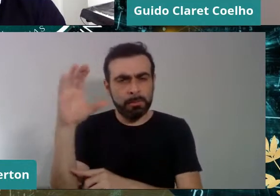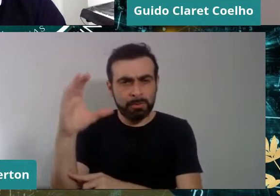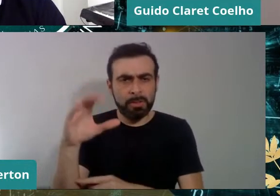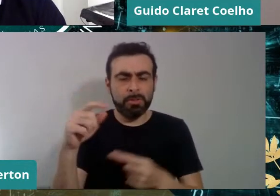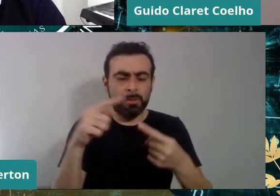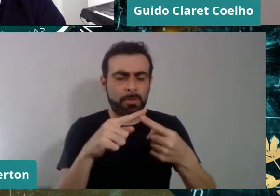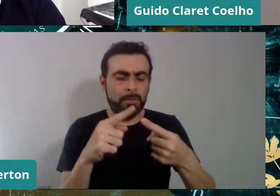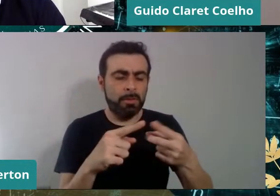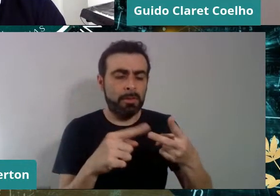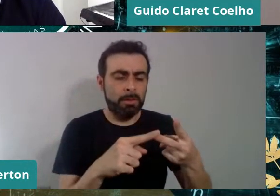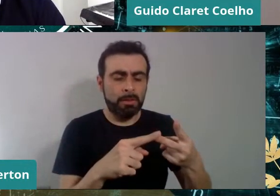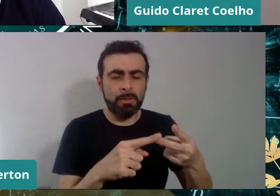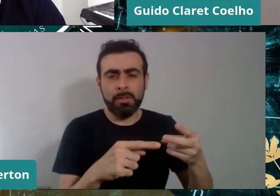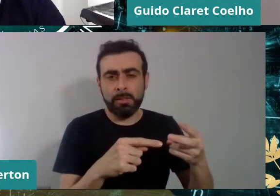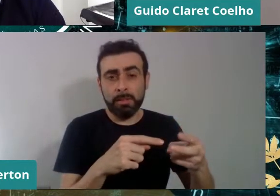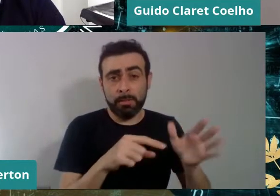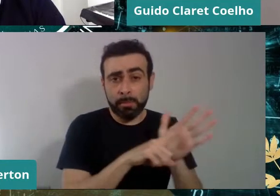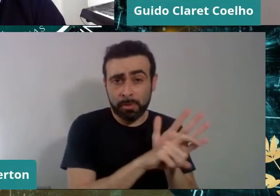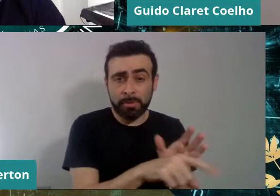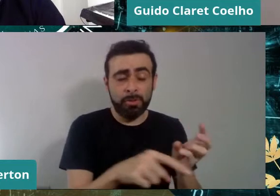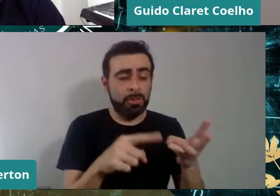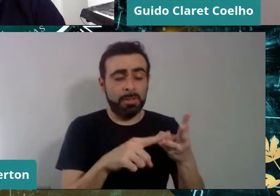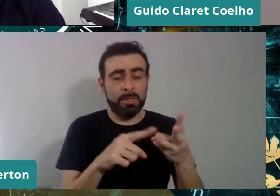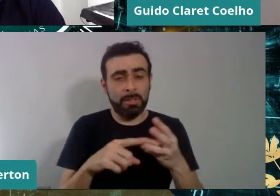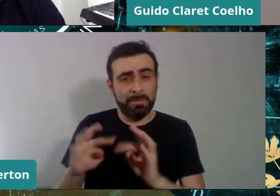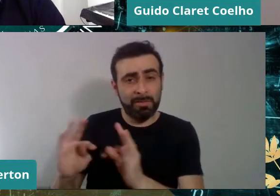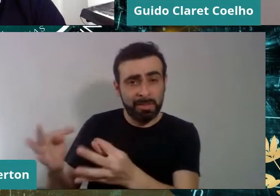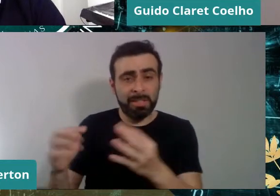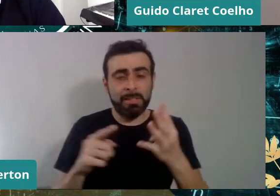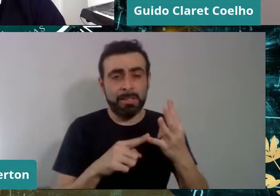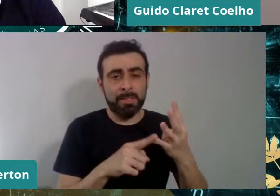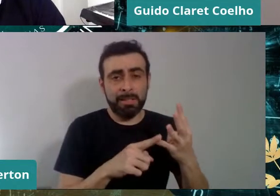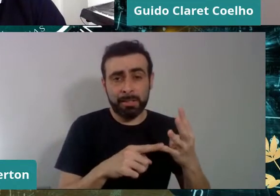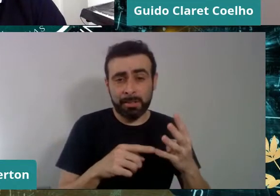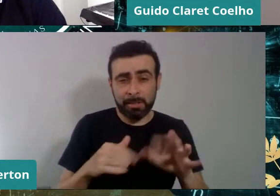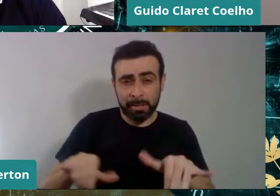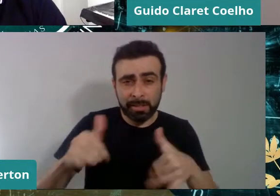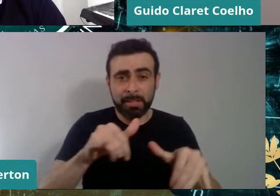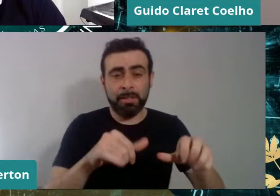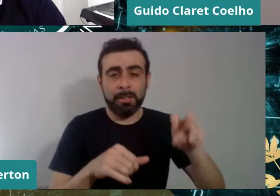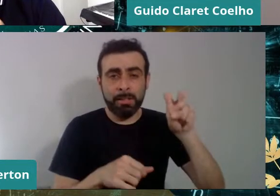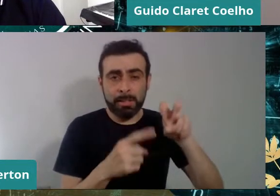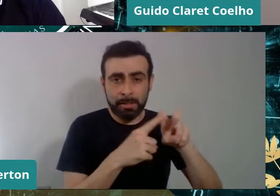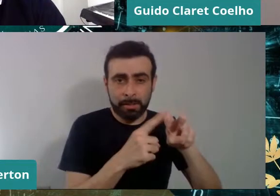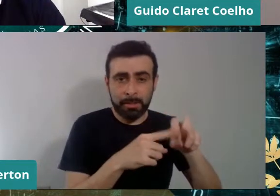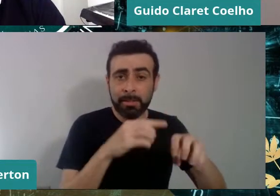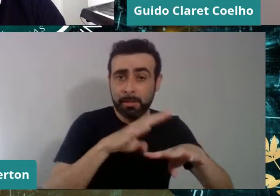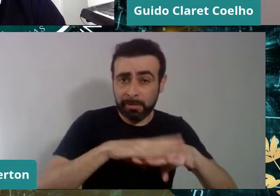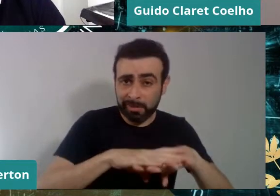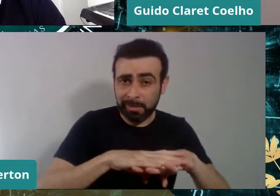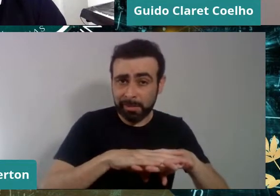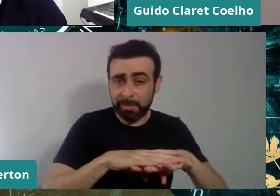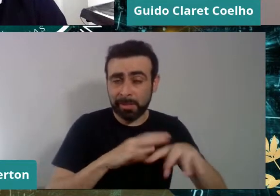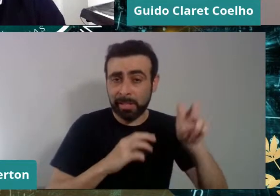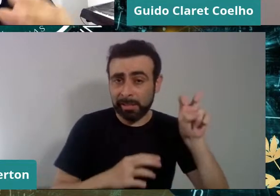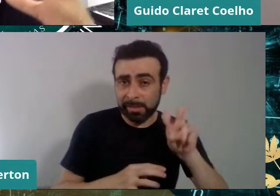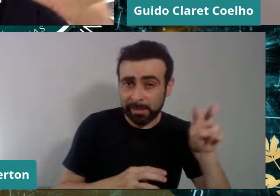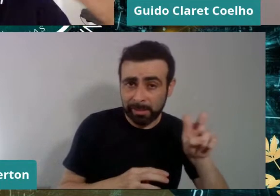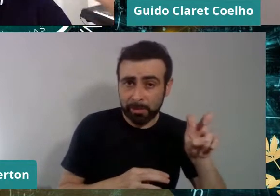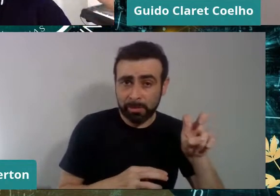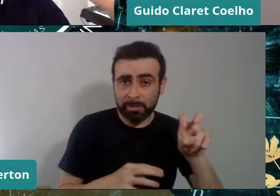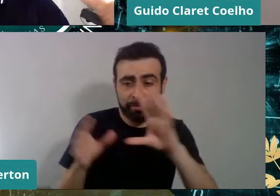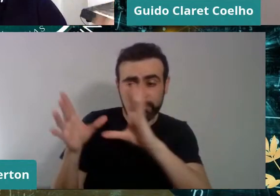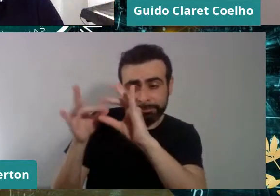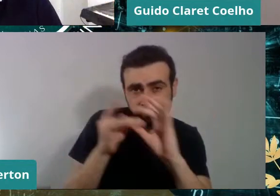biologia, matemática, física e química. Era um professor que tivesse esse conhecimento